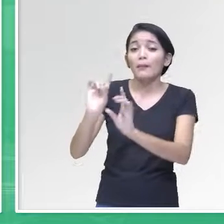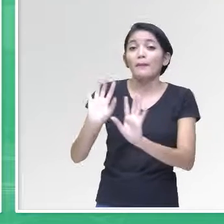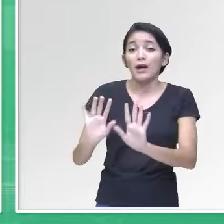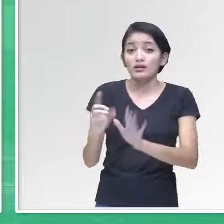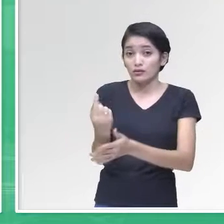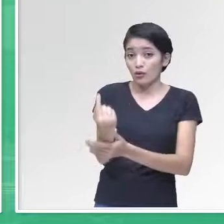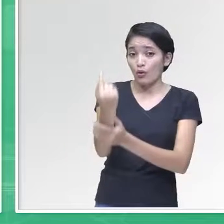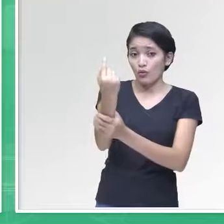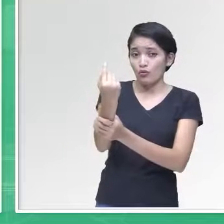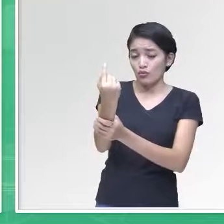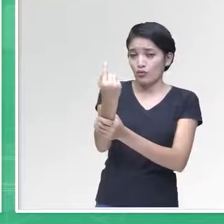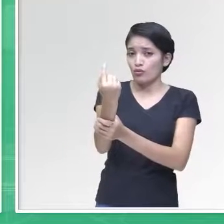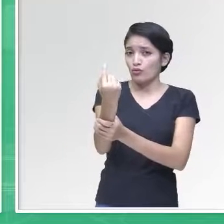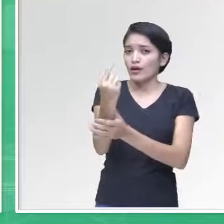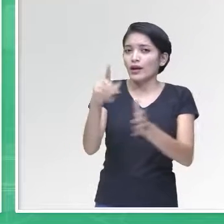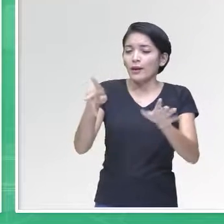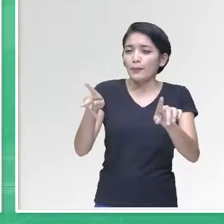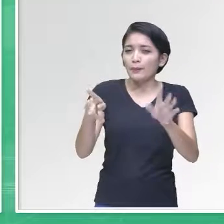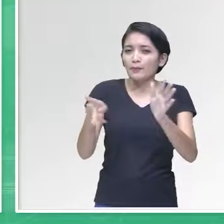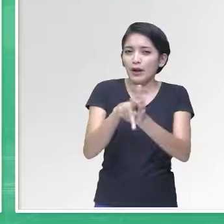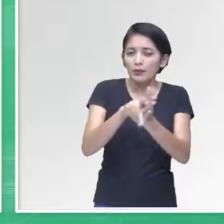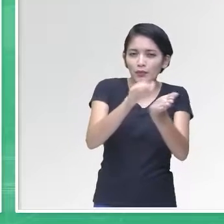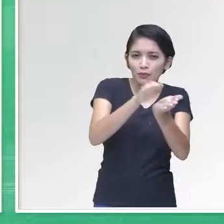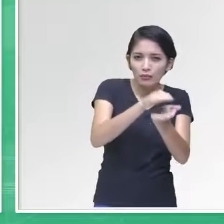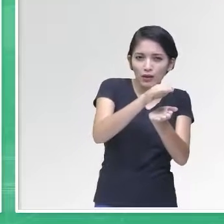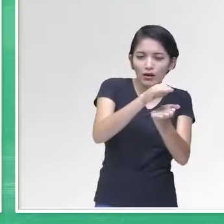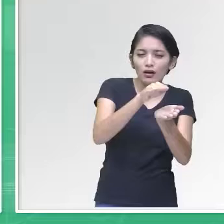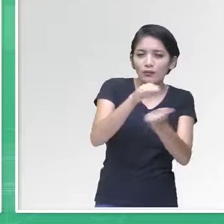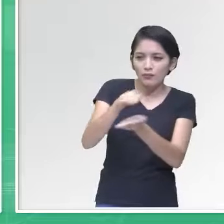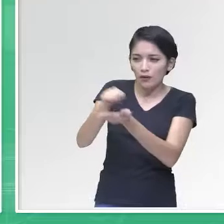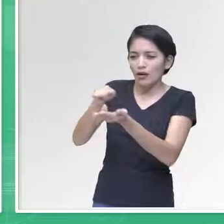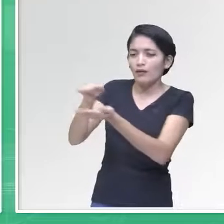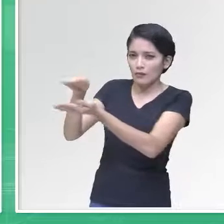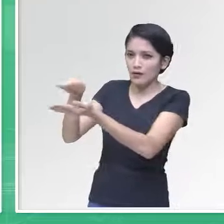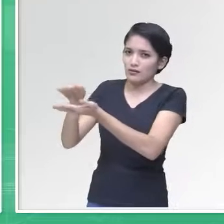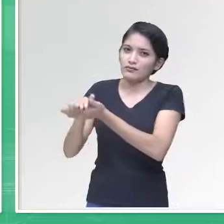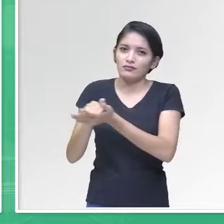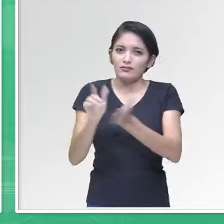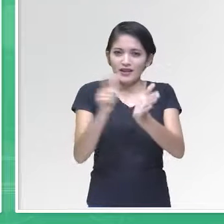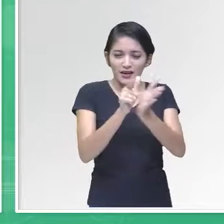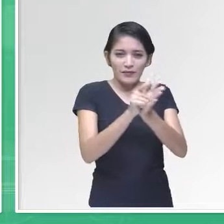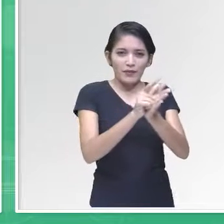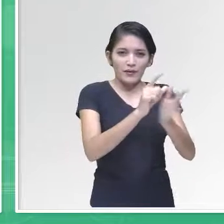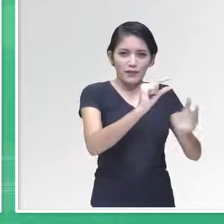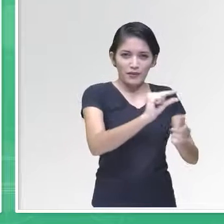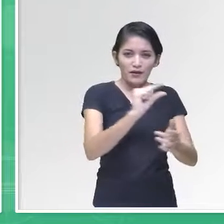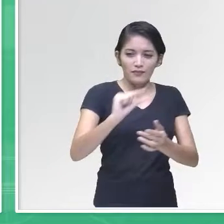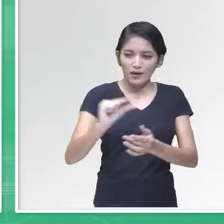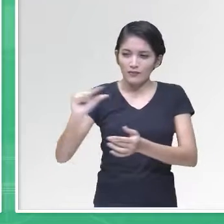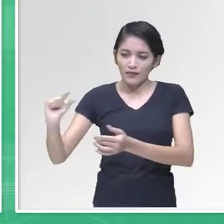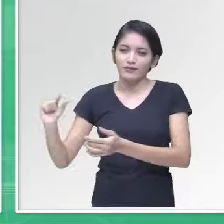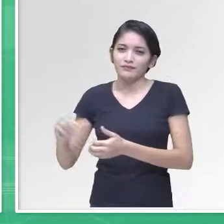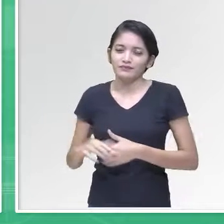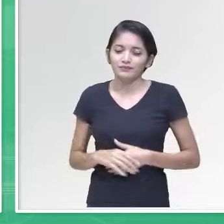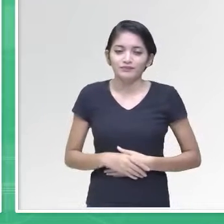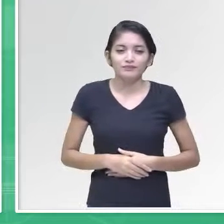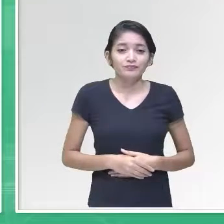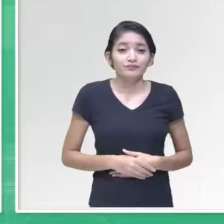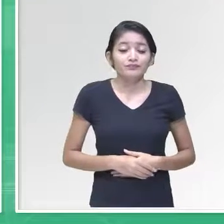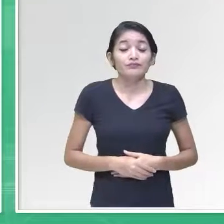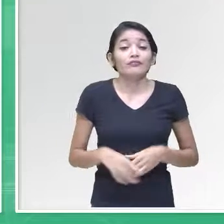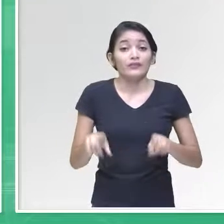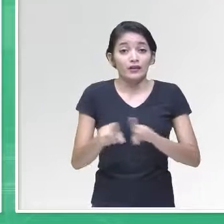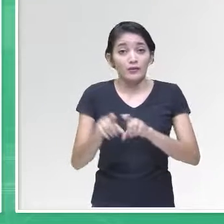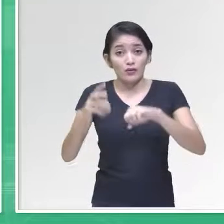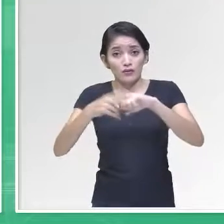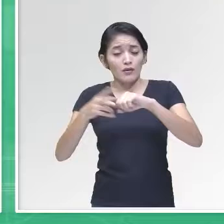É por bloco que é essa minha letra aqui ficou horrorosa. Pronto, was. E o verbo é a